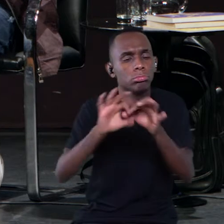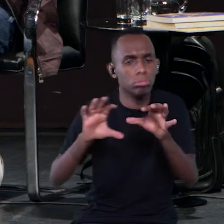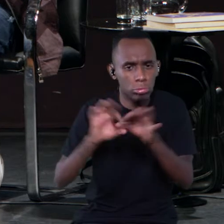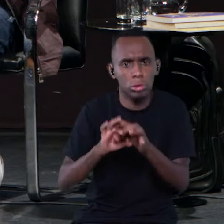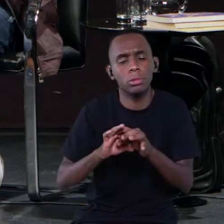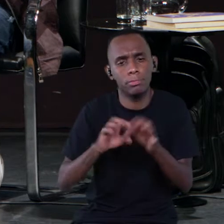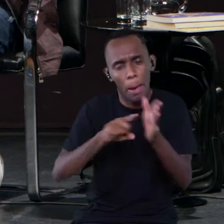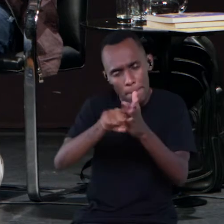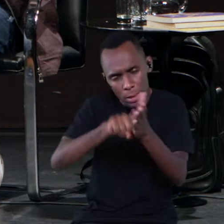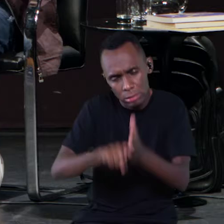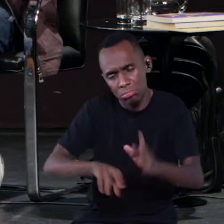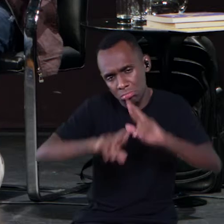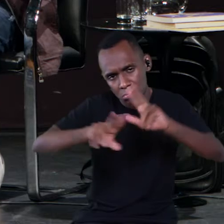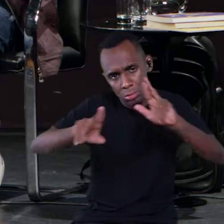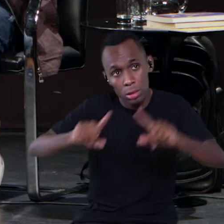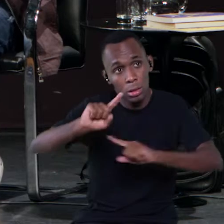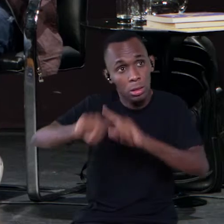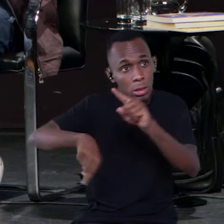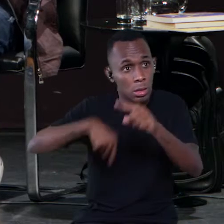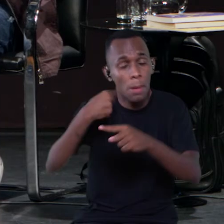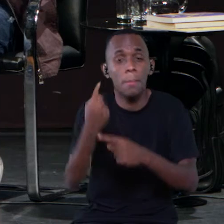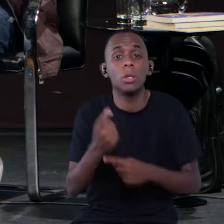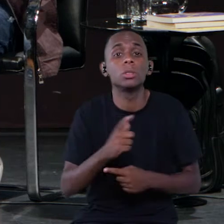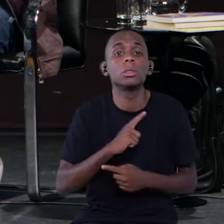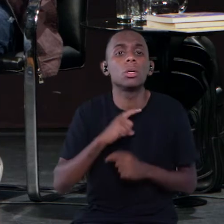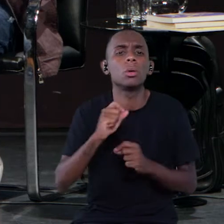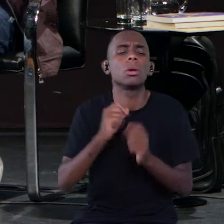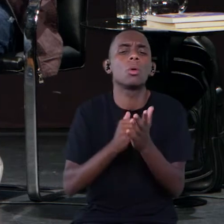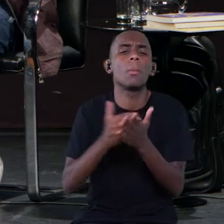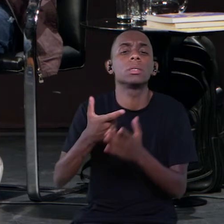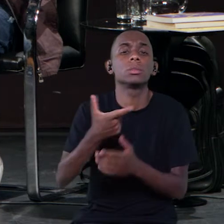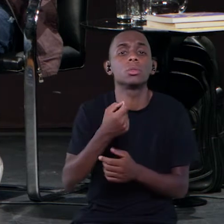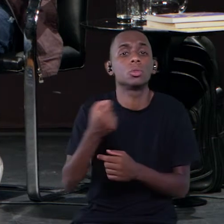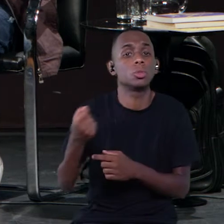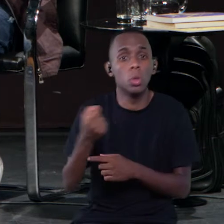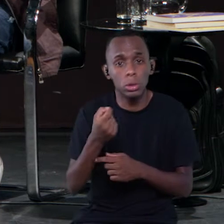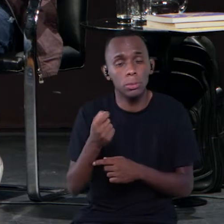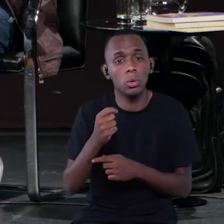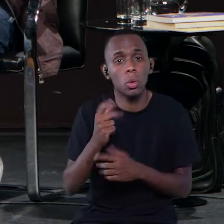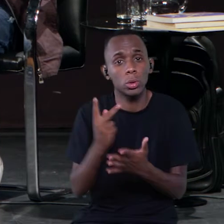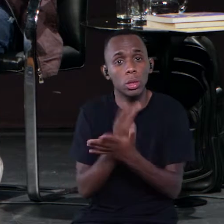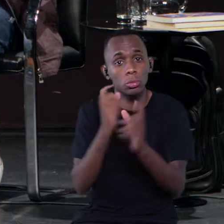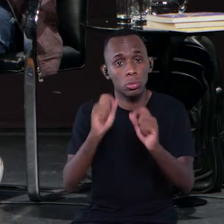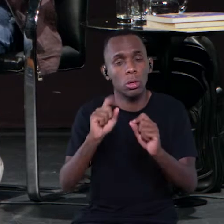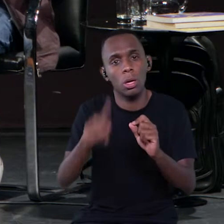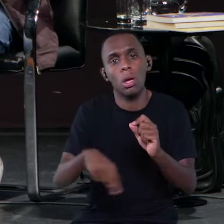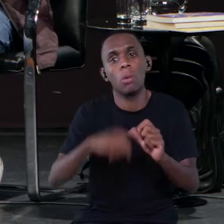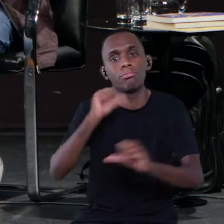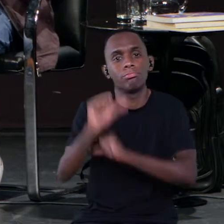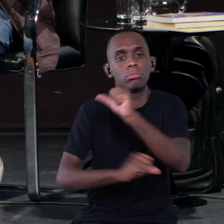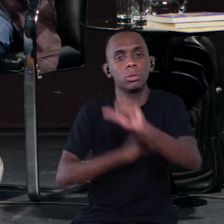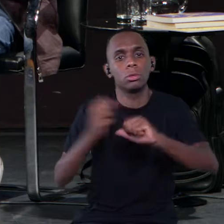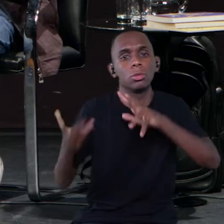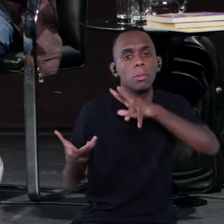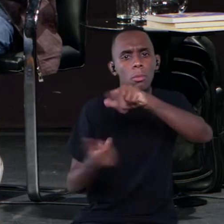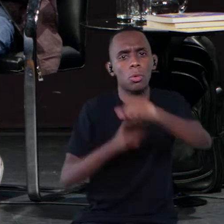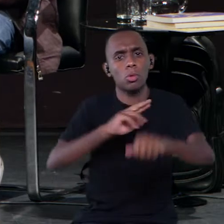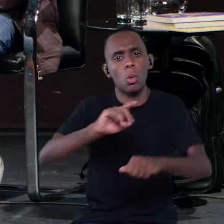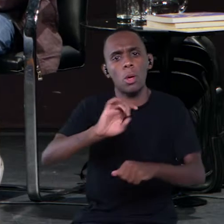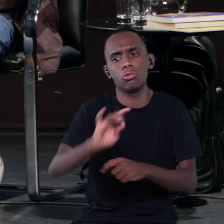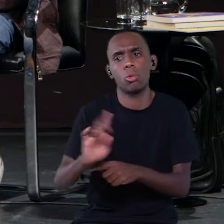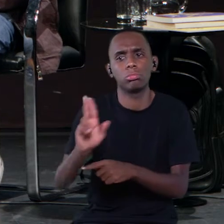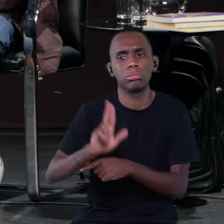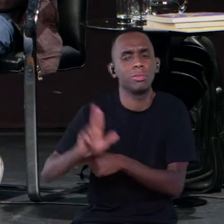linguagens, formas de pesquisa. A gente tem, depois do início dos anos 2000, aí sim, né? Aí é uma mudança global, não é da